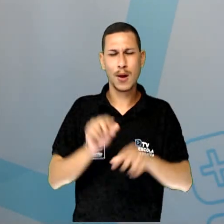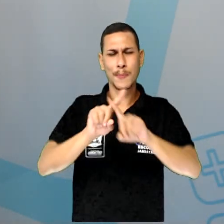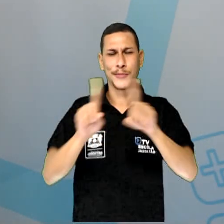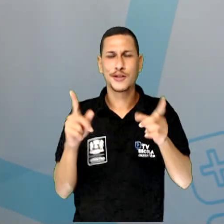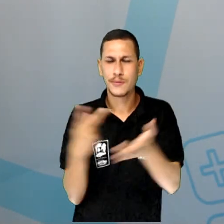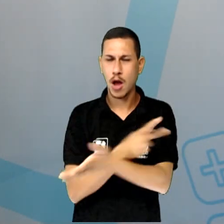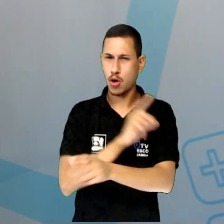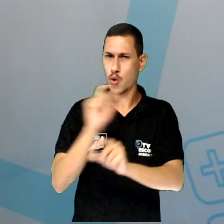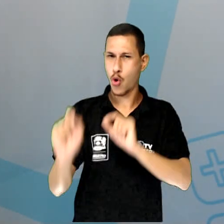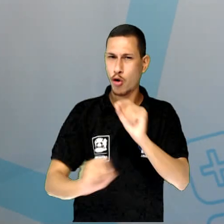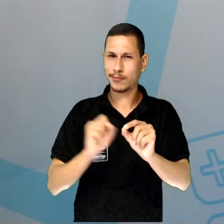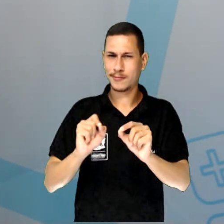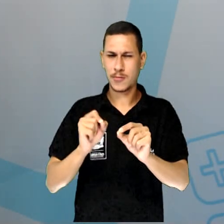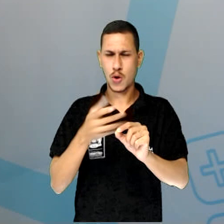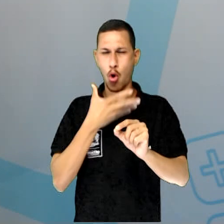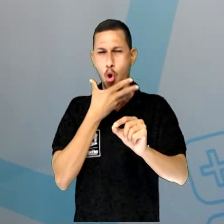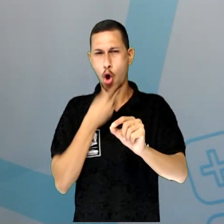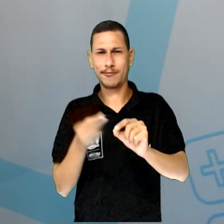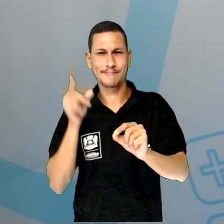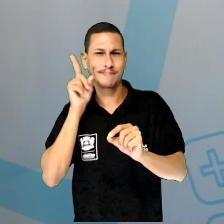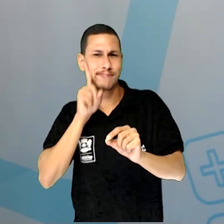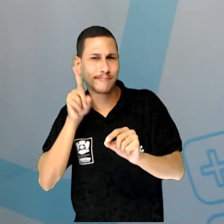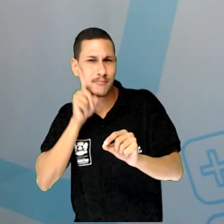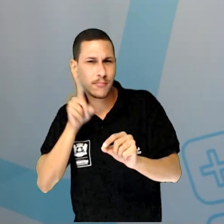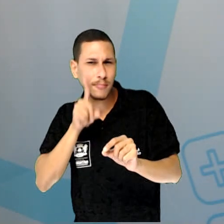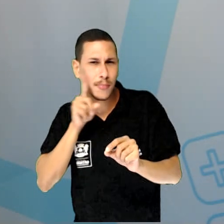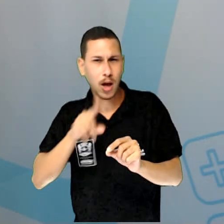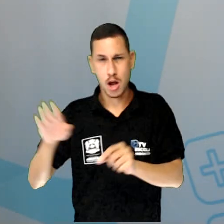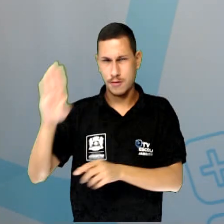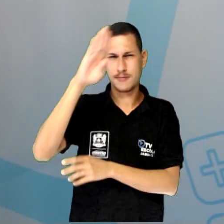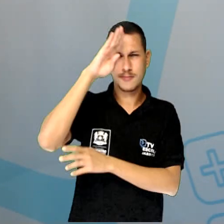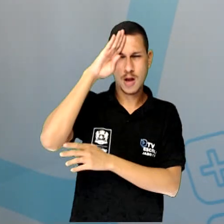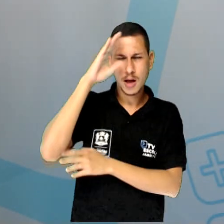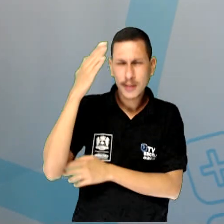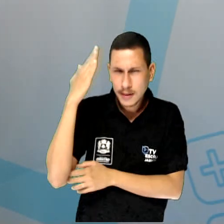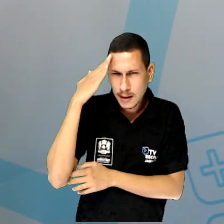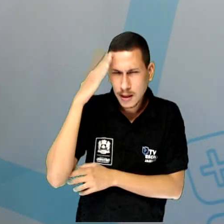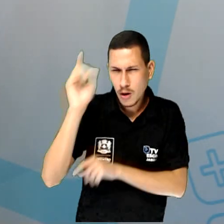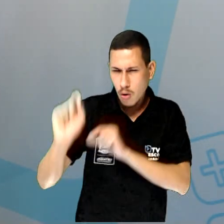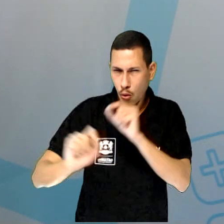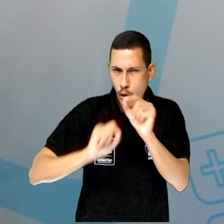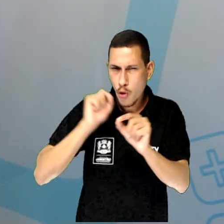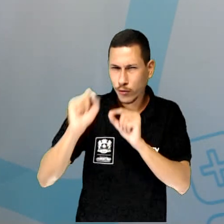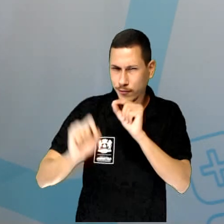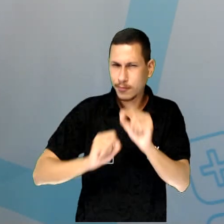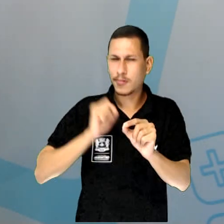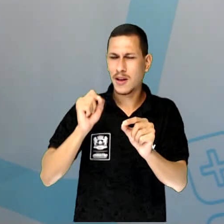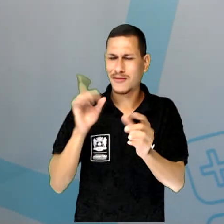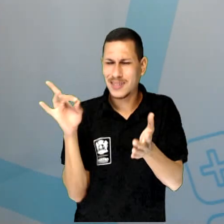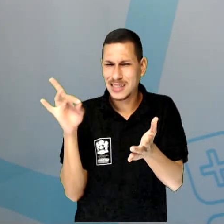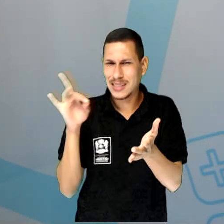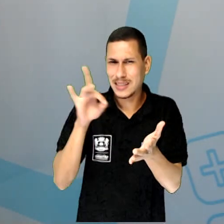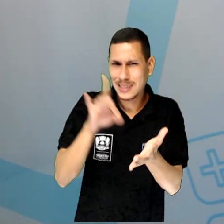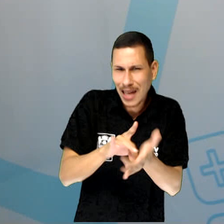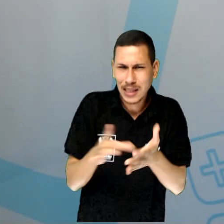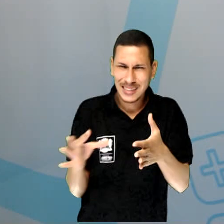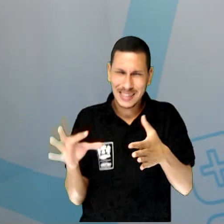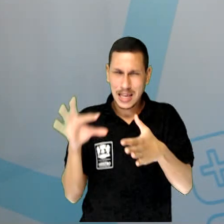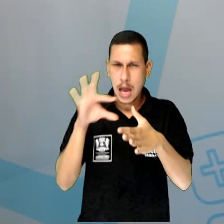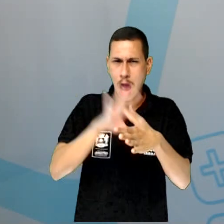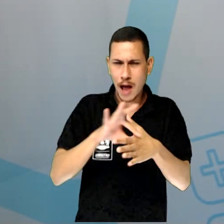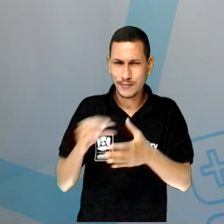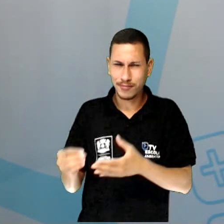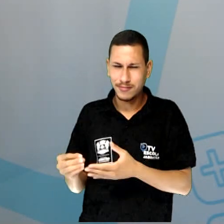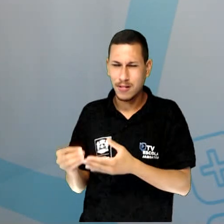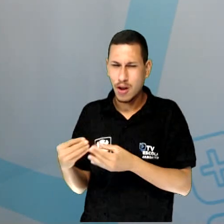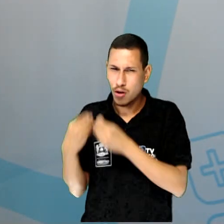Os soldados americanos, eles entendiam que seria, na verdade, a carne fornecida